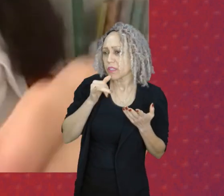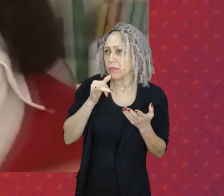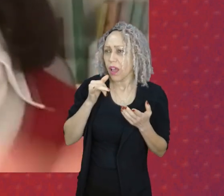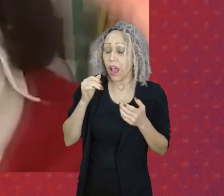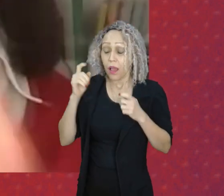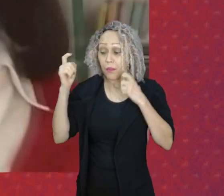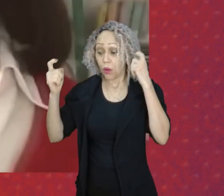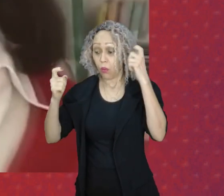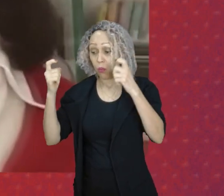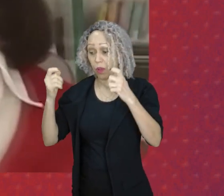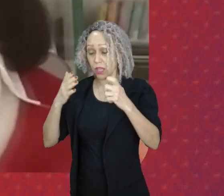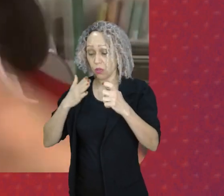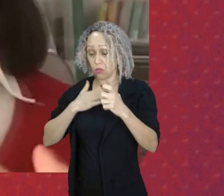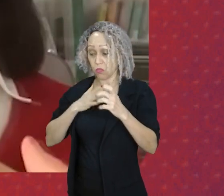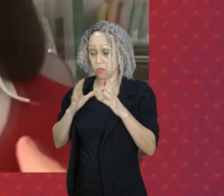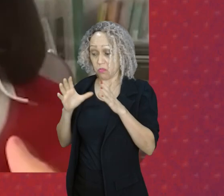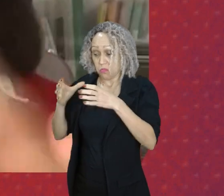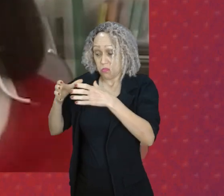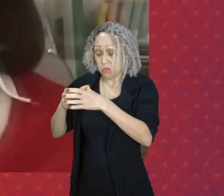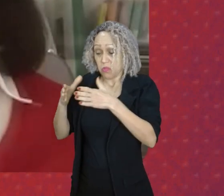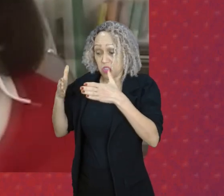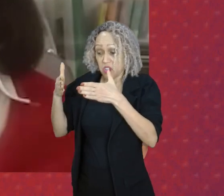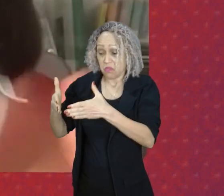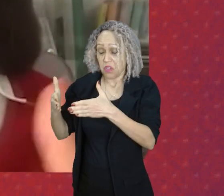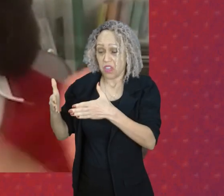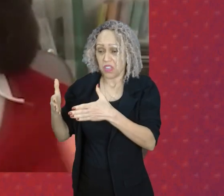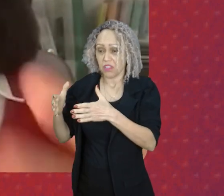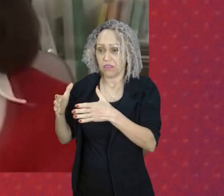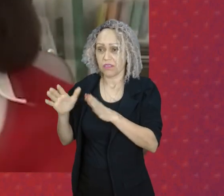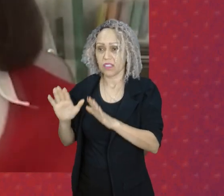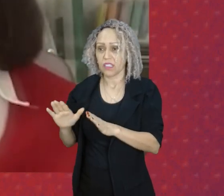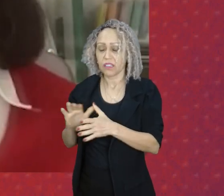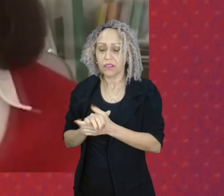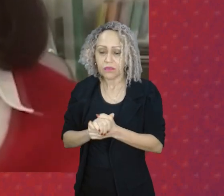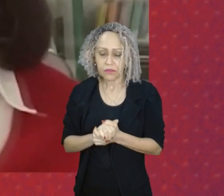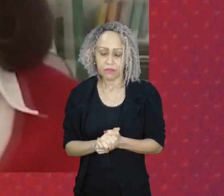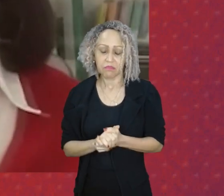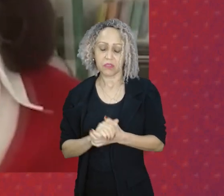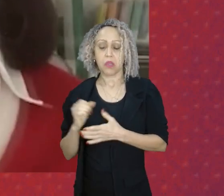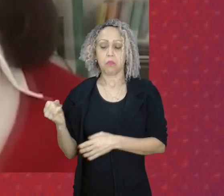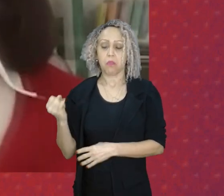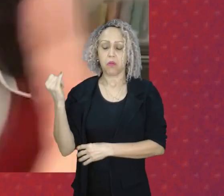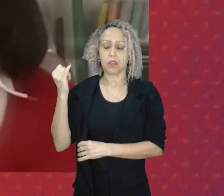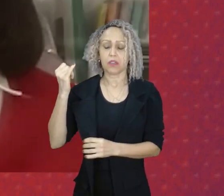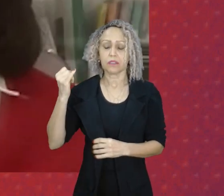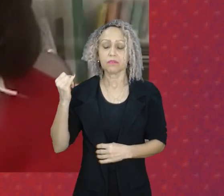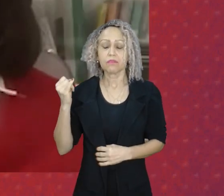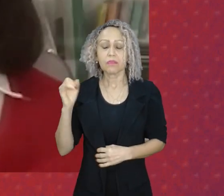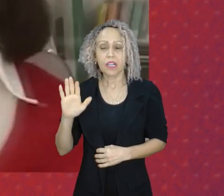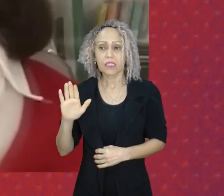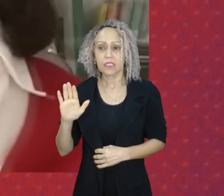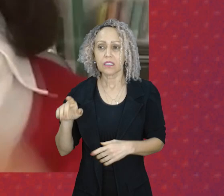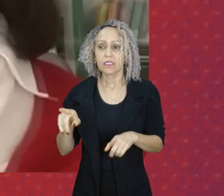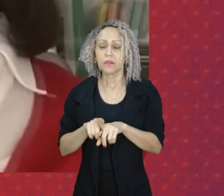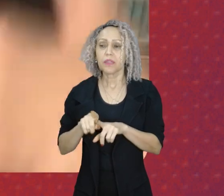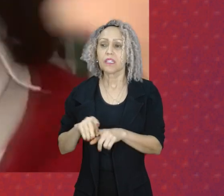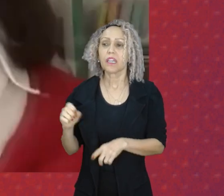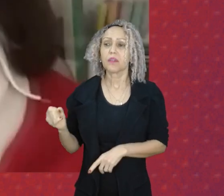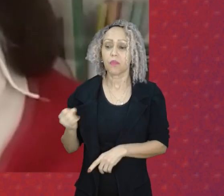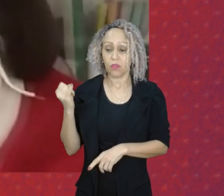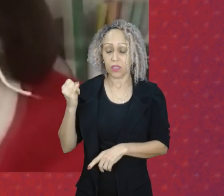segmento, com o trabalho naquele segmento, que é evidentemente muito importante, mas é importante também que